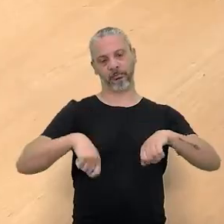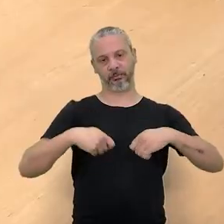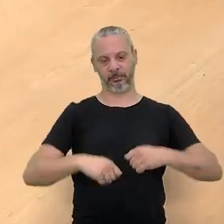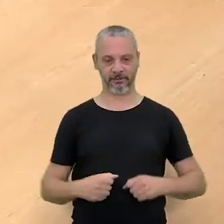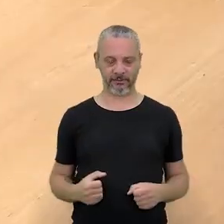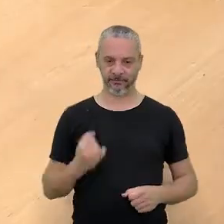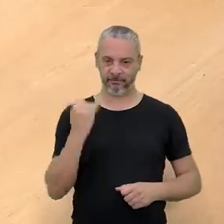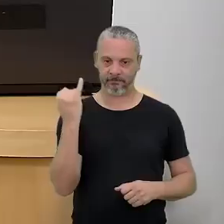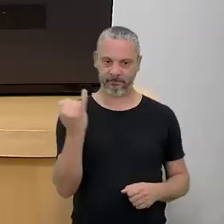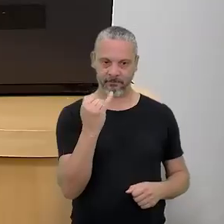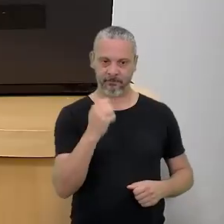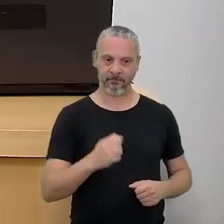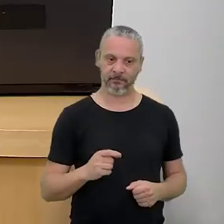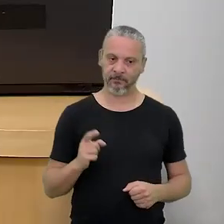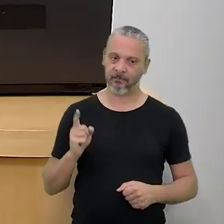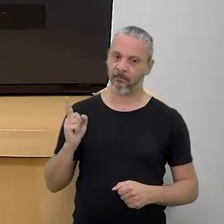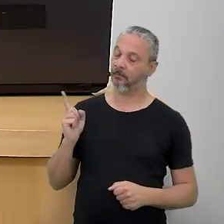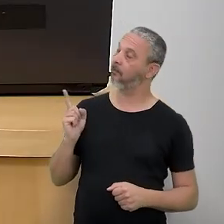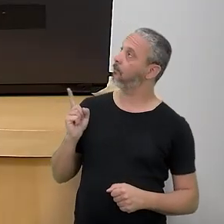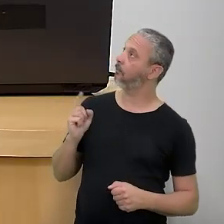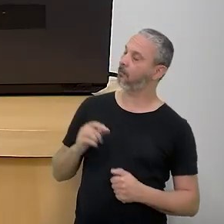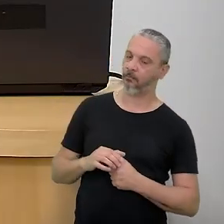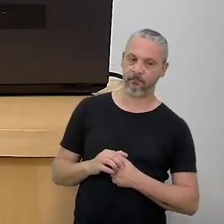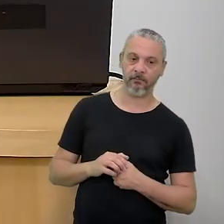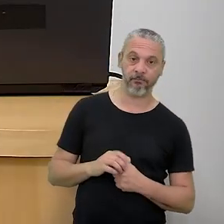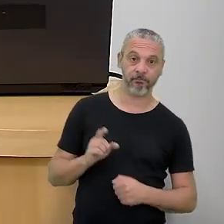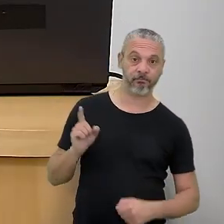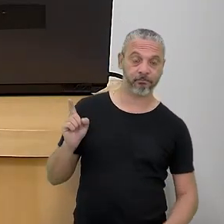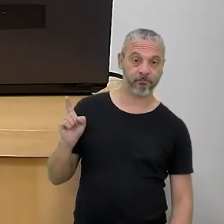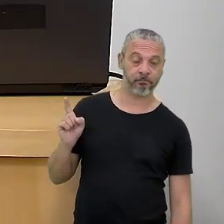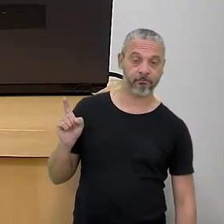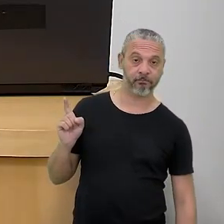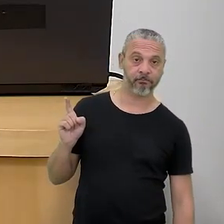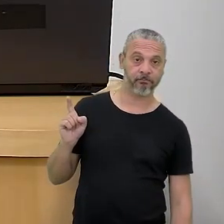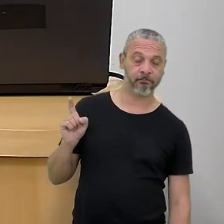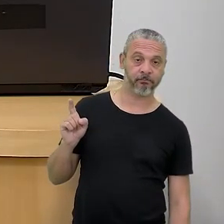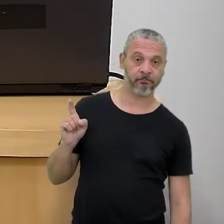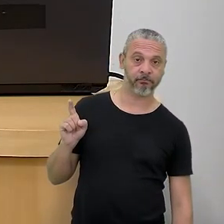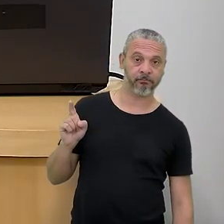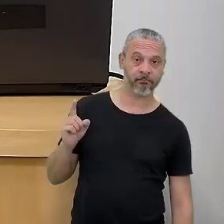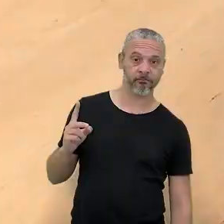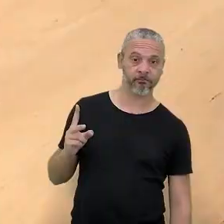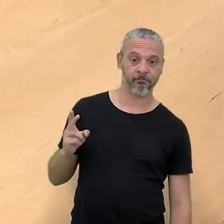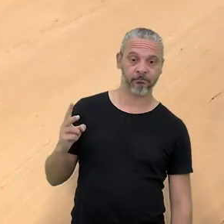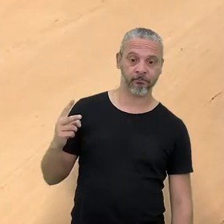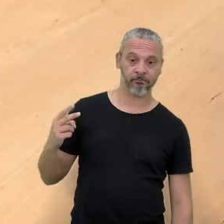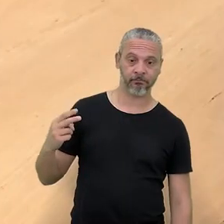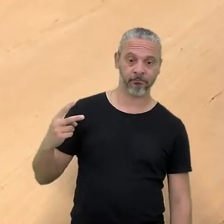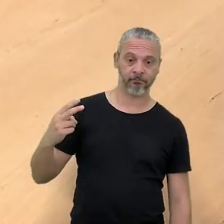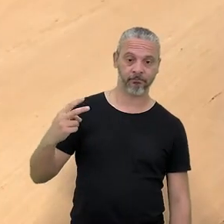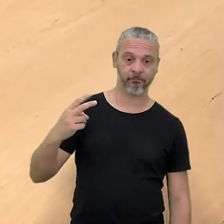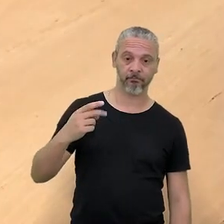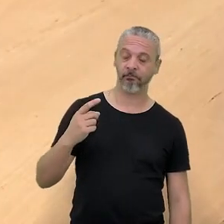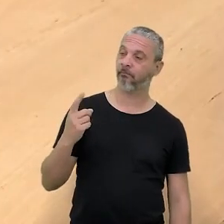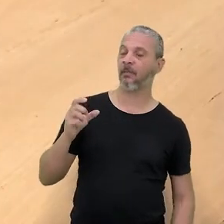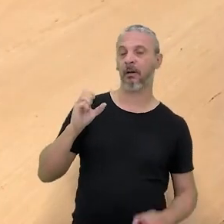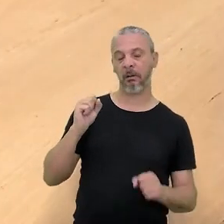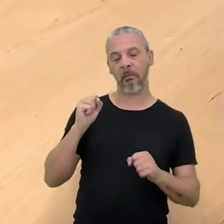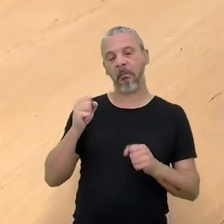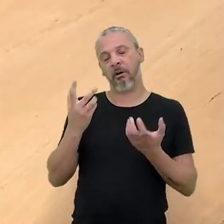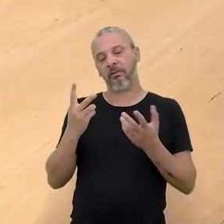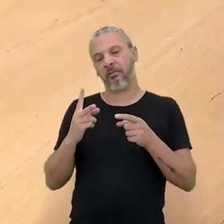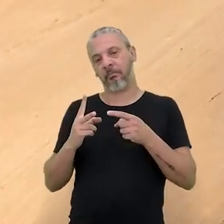pouco de armazenamento dessa água. Então, a gente faz aqui, ó, o cortezinho. Ah, eu posso fazer com